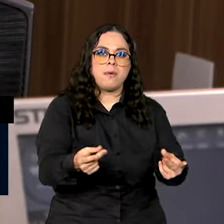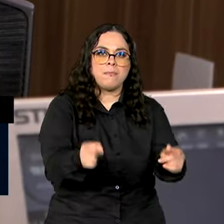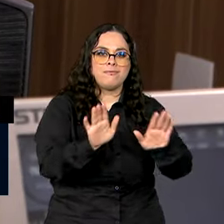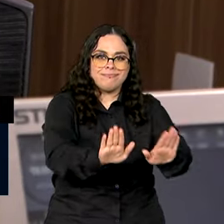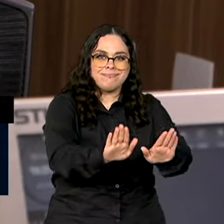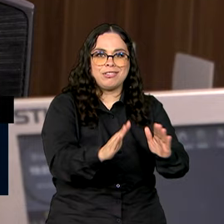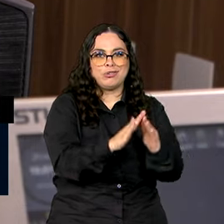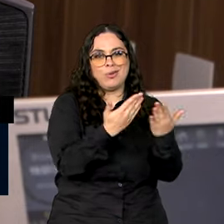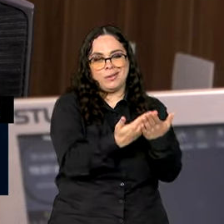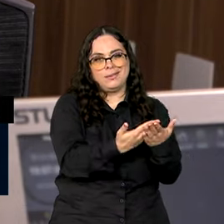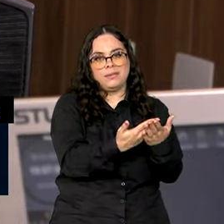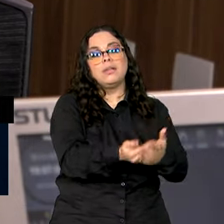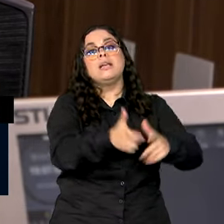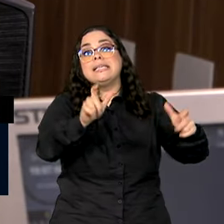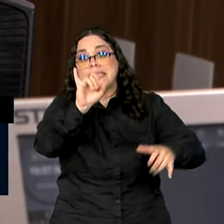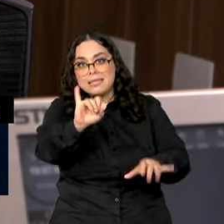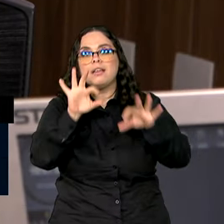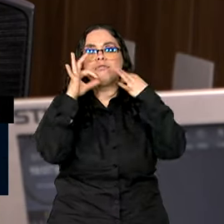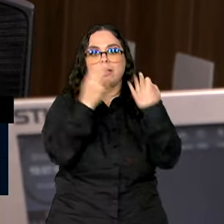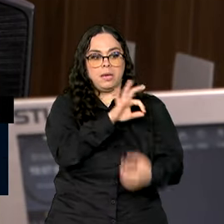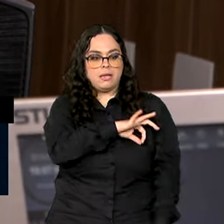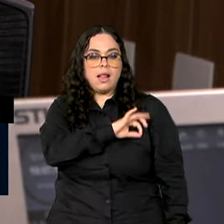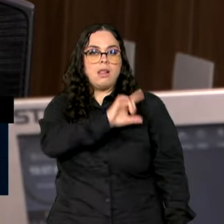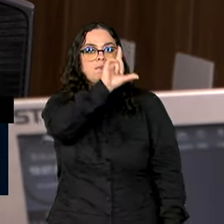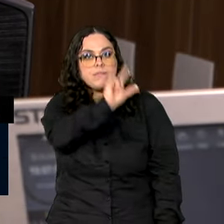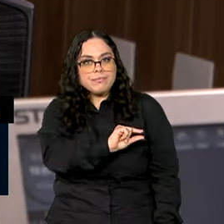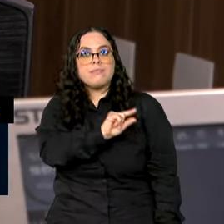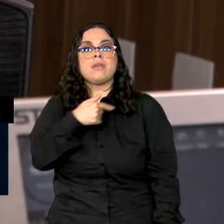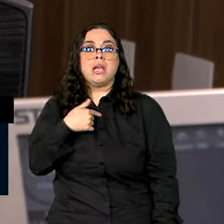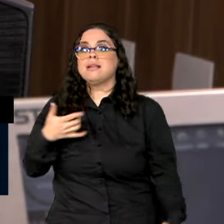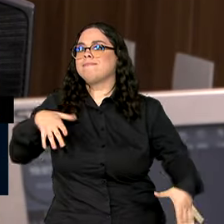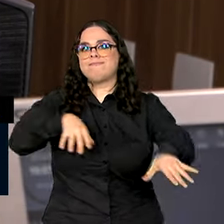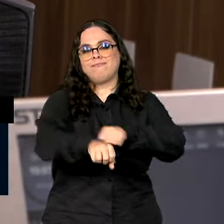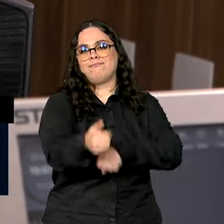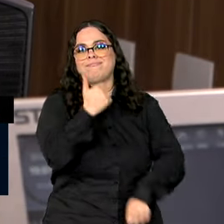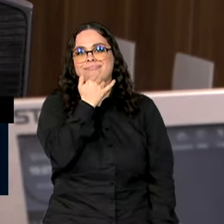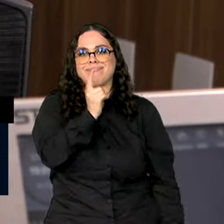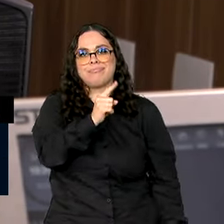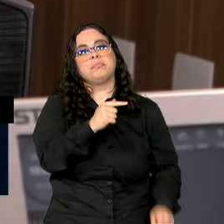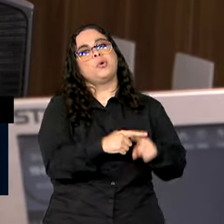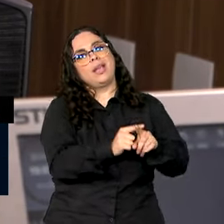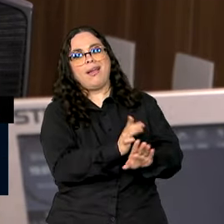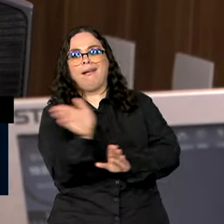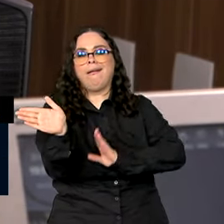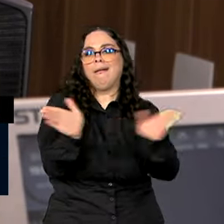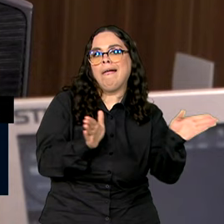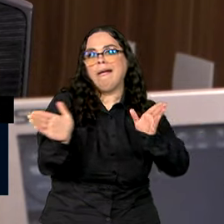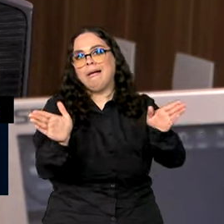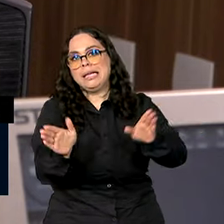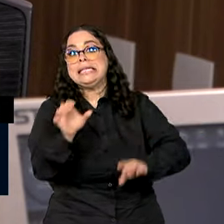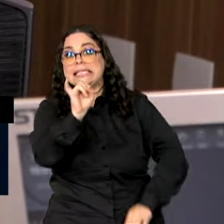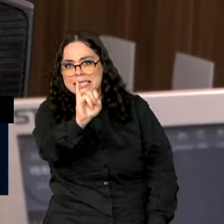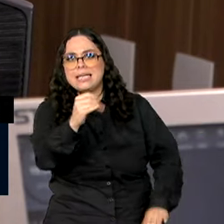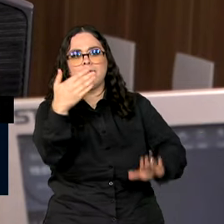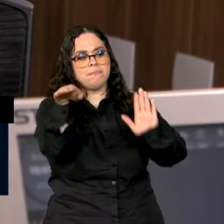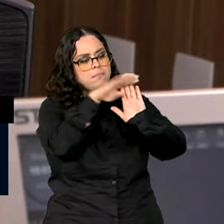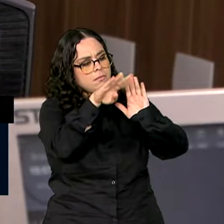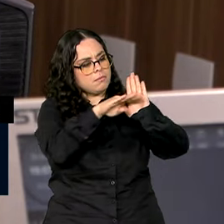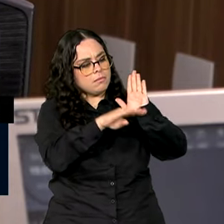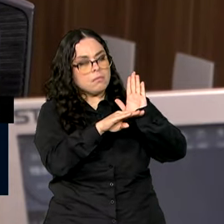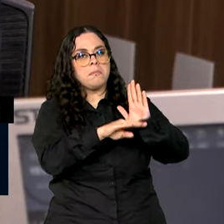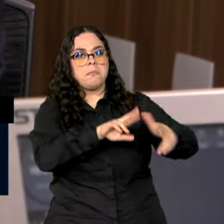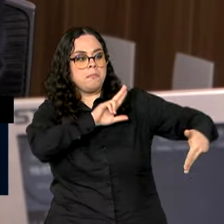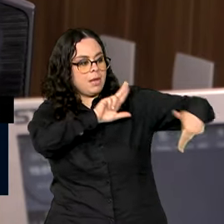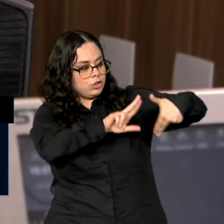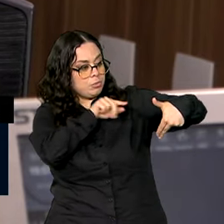vezes estudantes de baixa renda dificuldade de permanecer no ensino médio e chegar até a conclusão com o pé de meia há um auxílio para que esse estudante